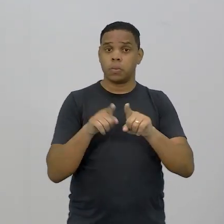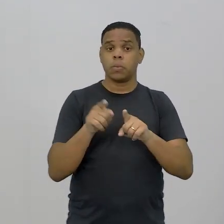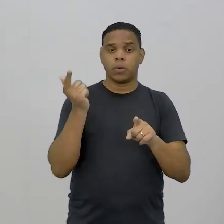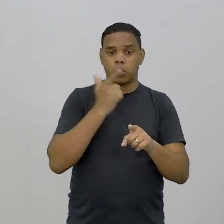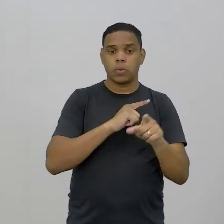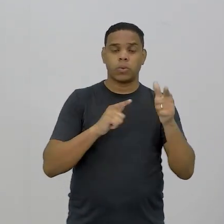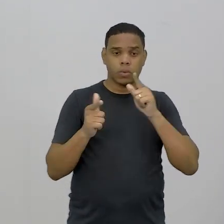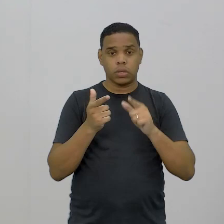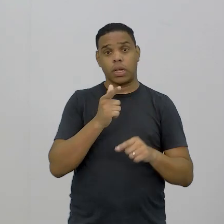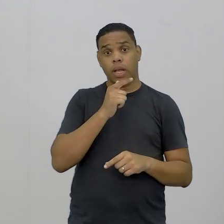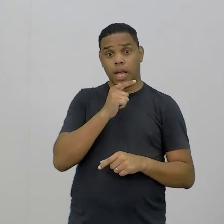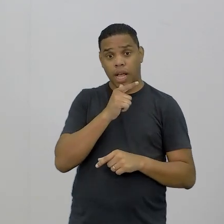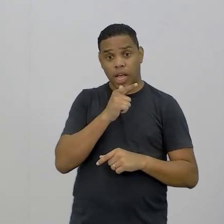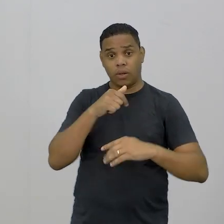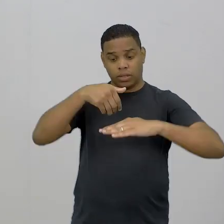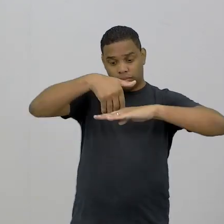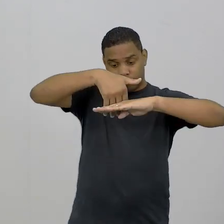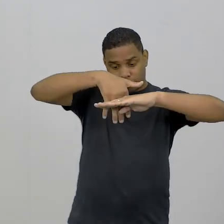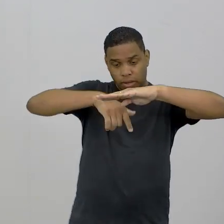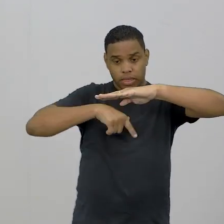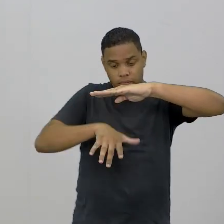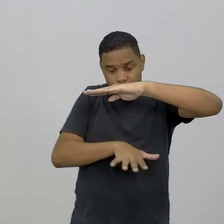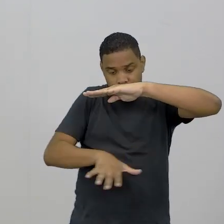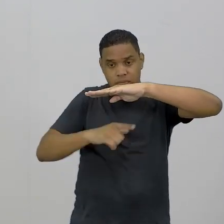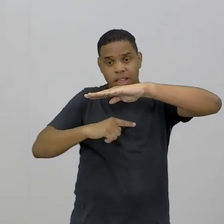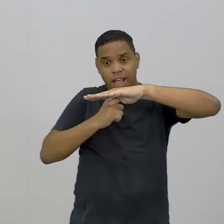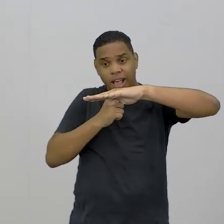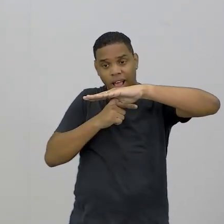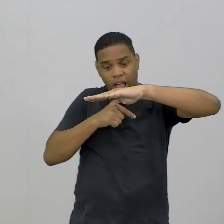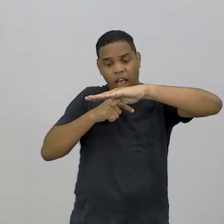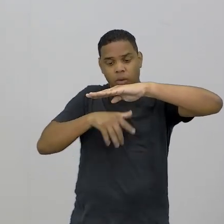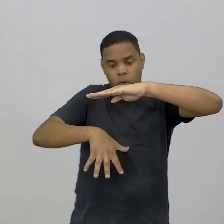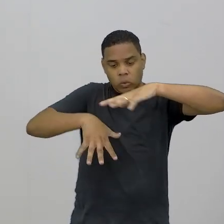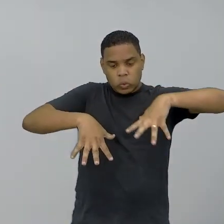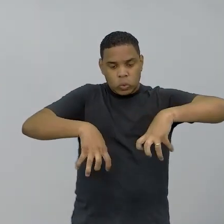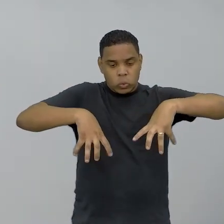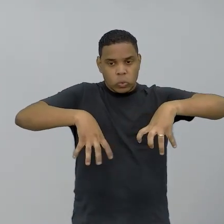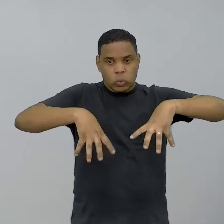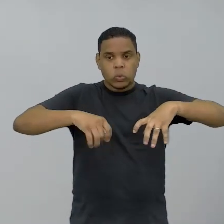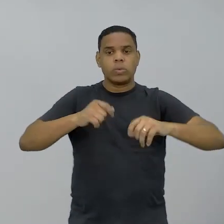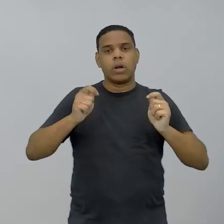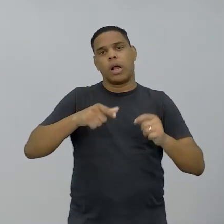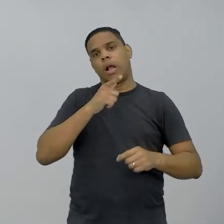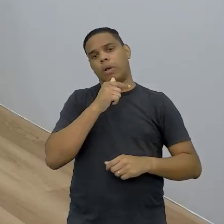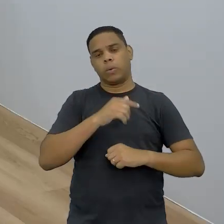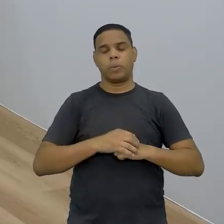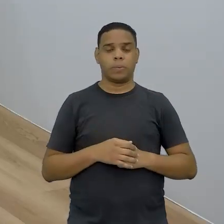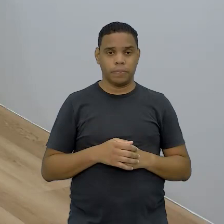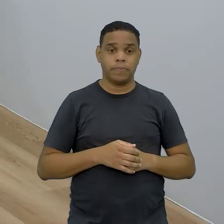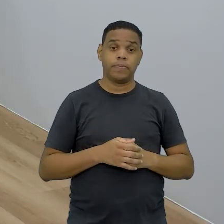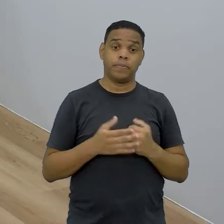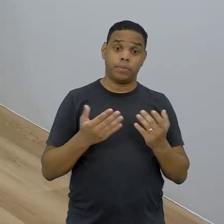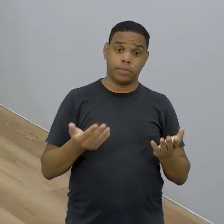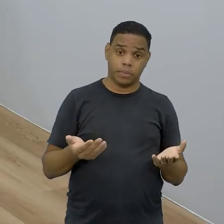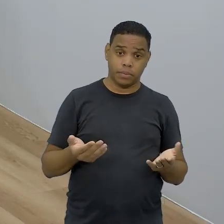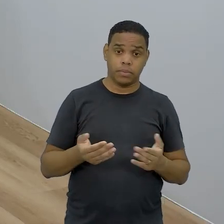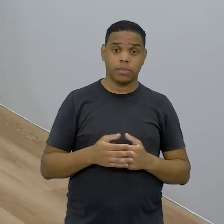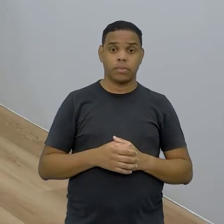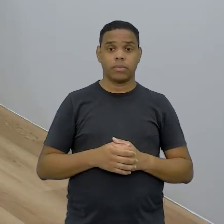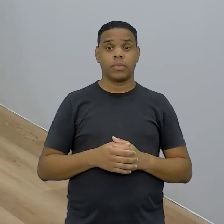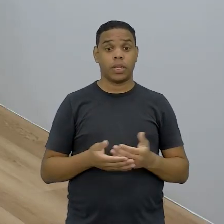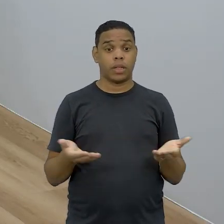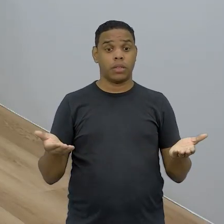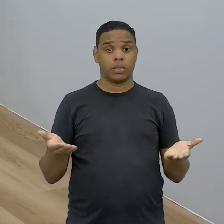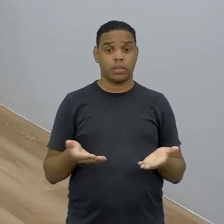encontrar água, né, nas camadas mais profundas do solo, né? Isso que é importante. É muito importante. E aí, gente,